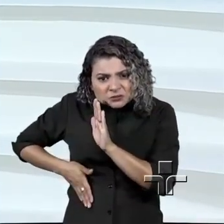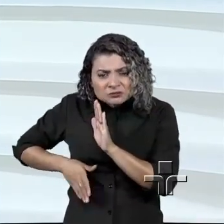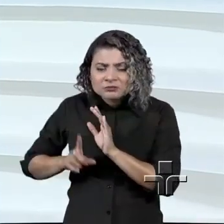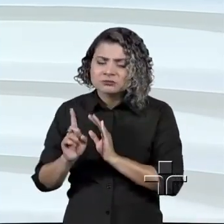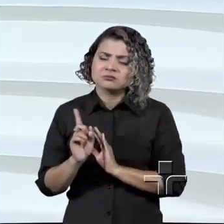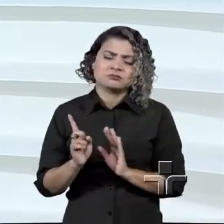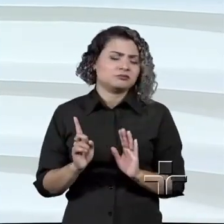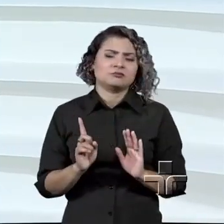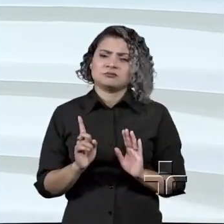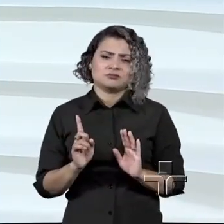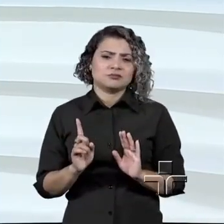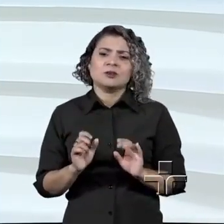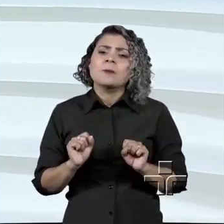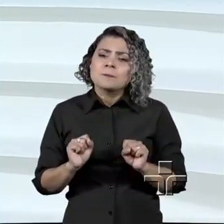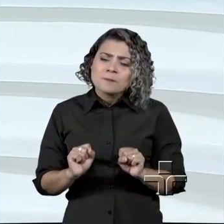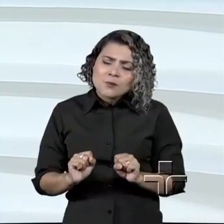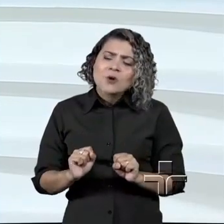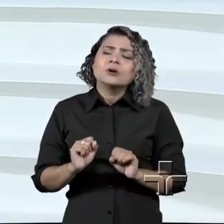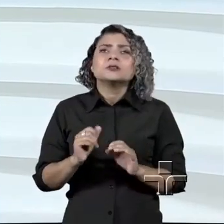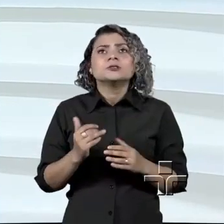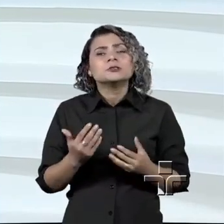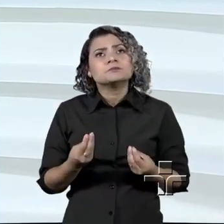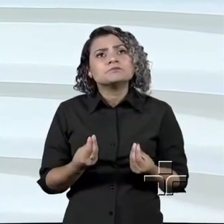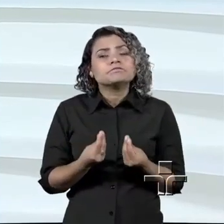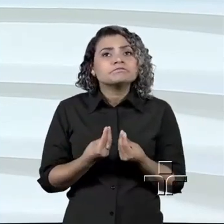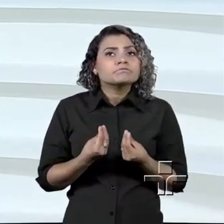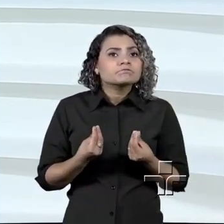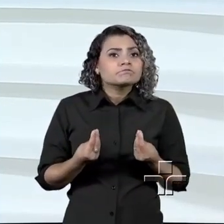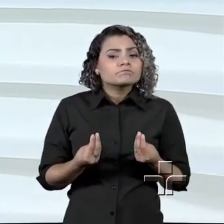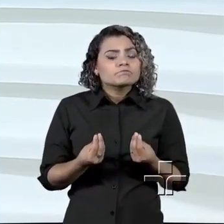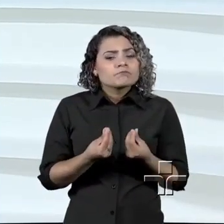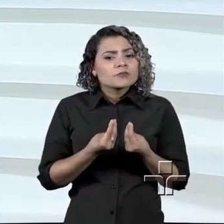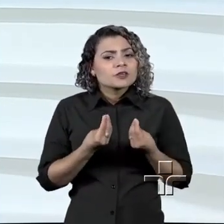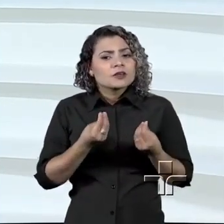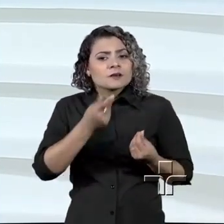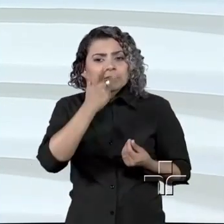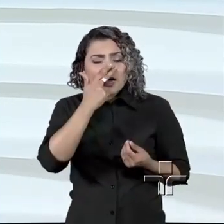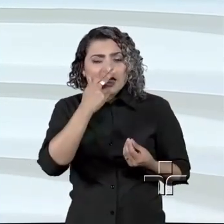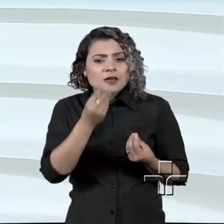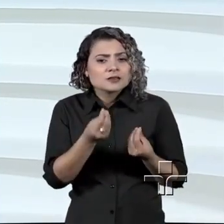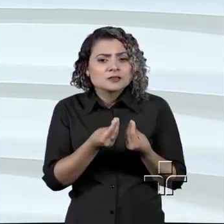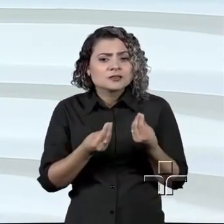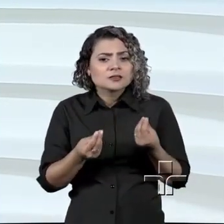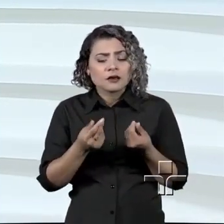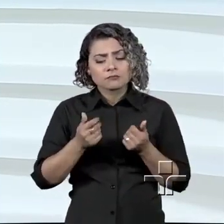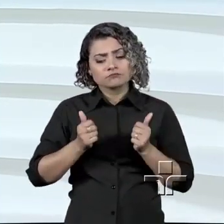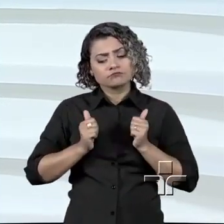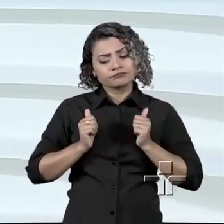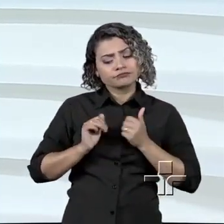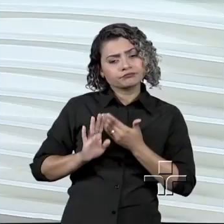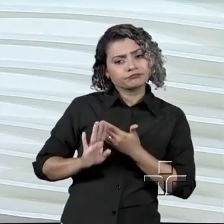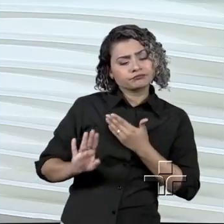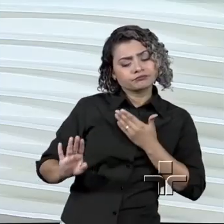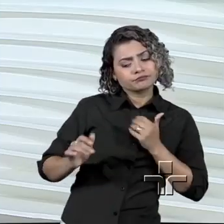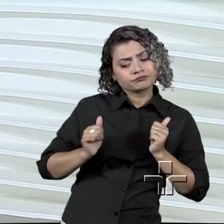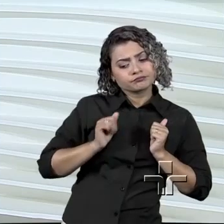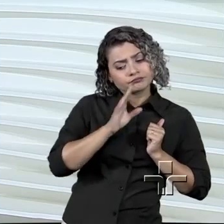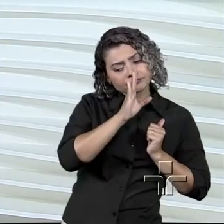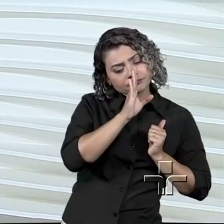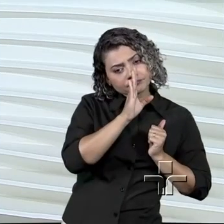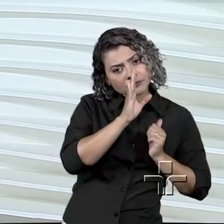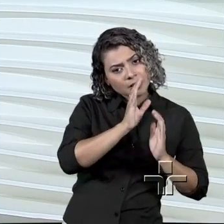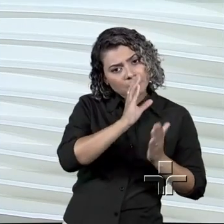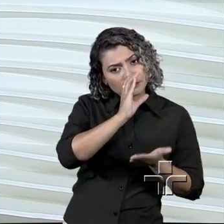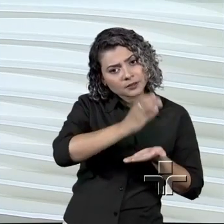talvez possa ter sido um pouco passivo em determinadas situações,